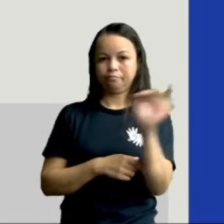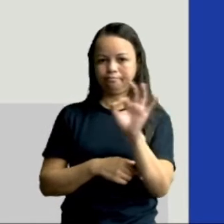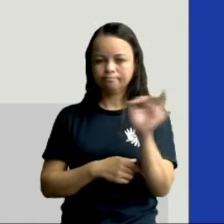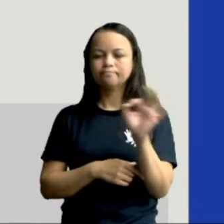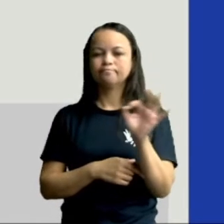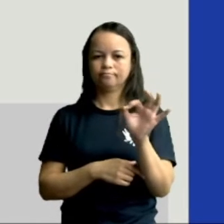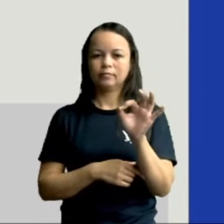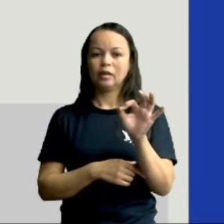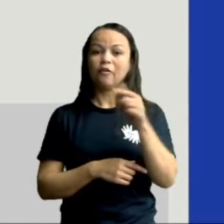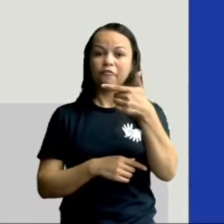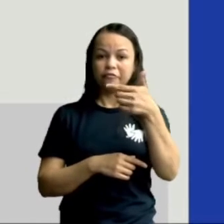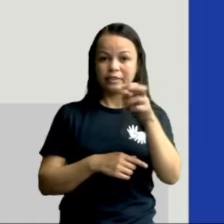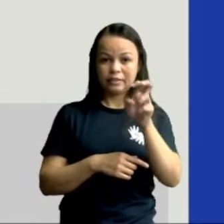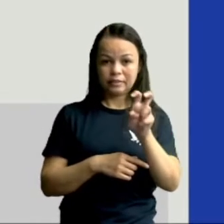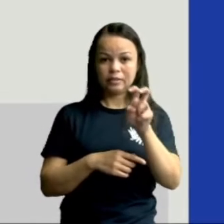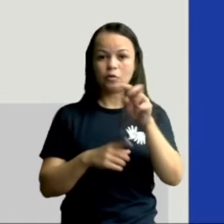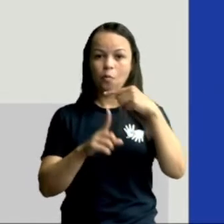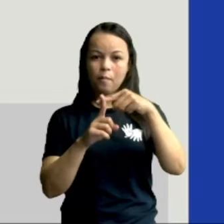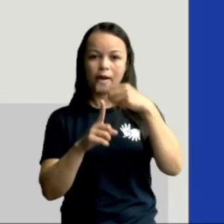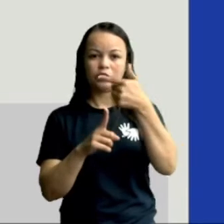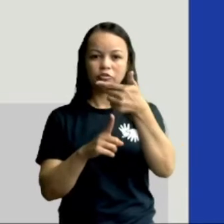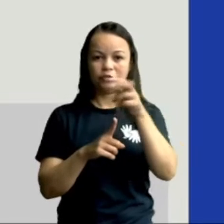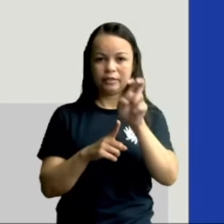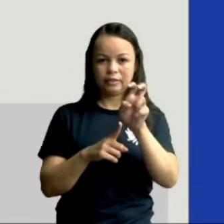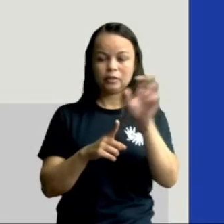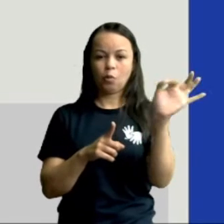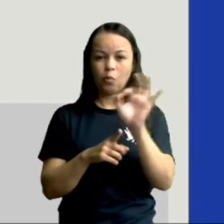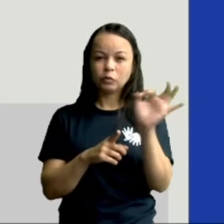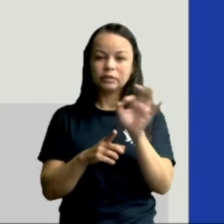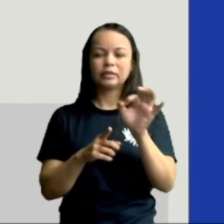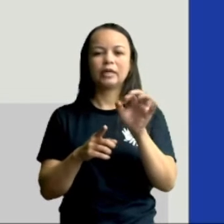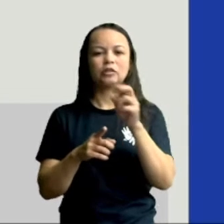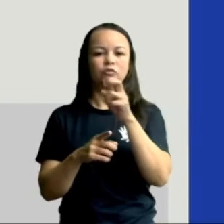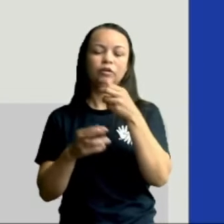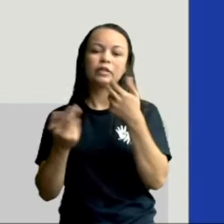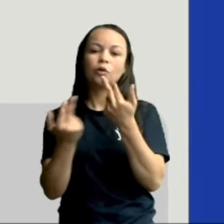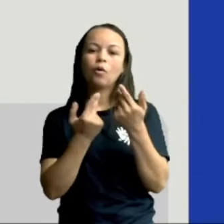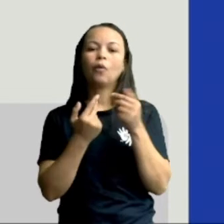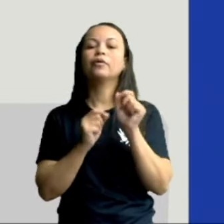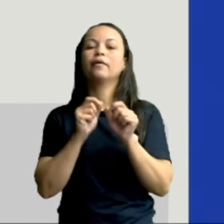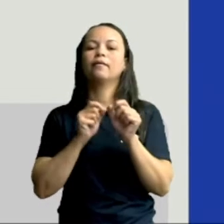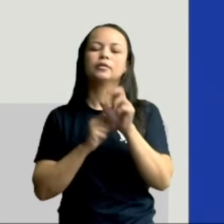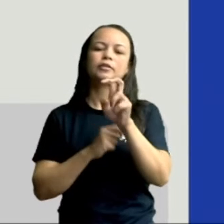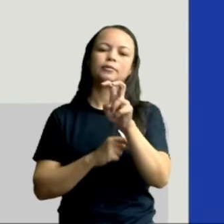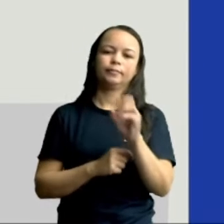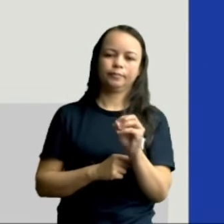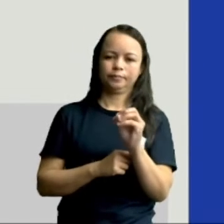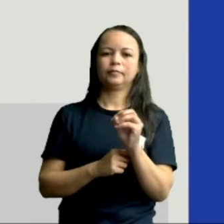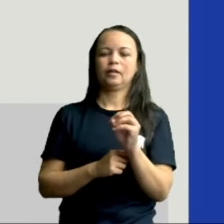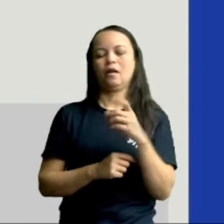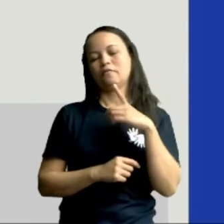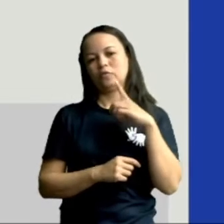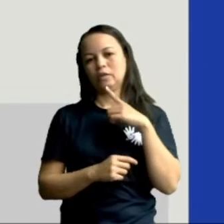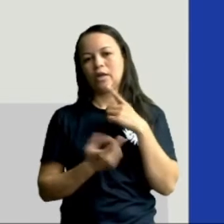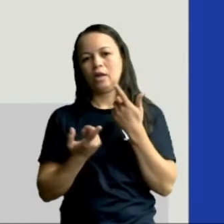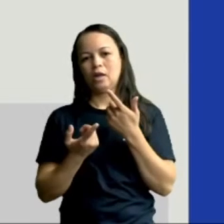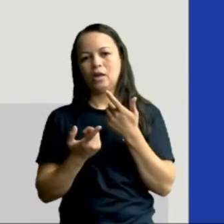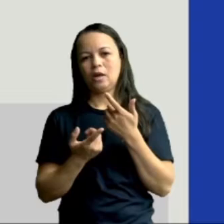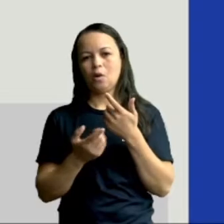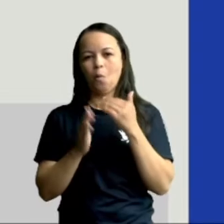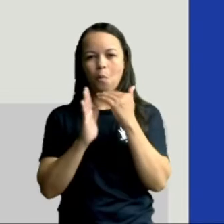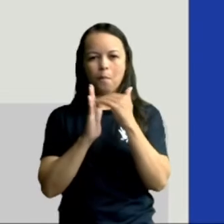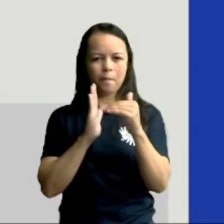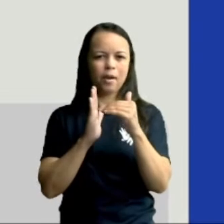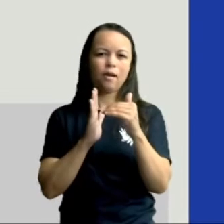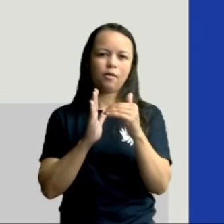mais 25%, não vai dar 50%? Juntando esses 1/4 com mais 1/4 aí, eu vou ter quem? 1/2? Né? Opa,